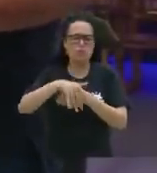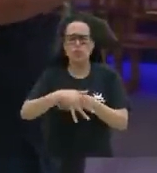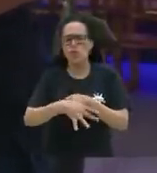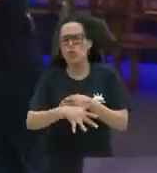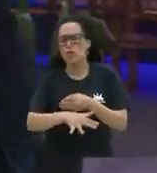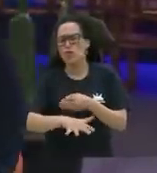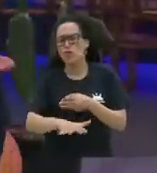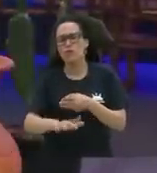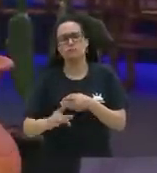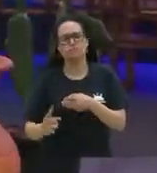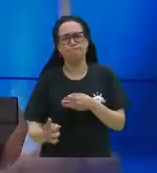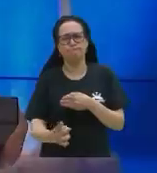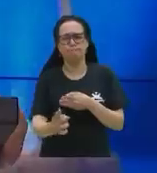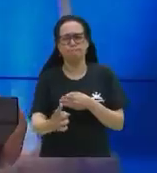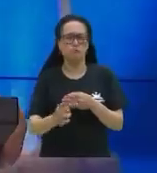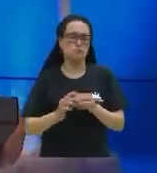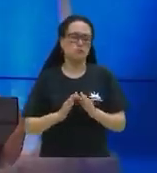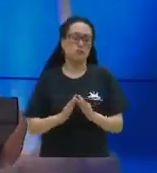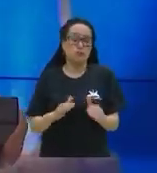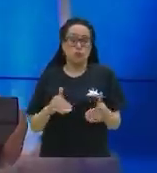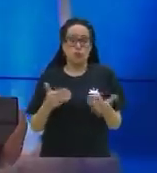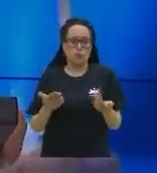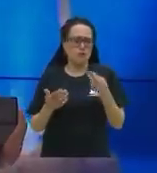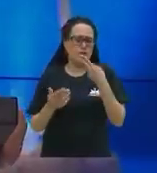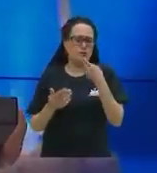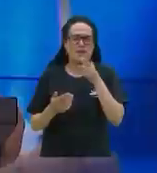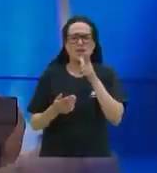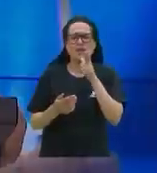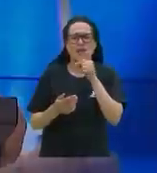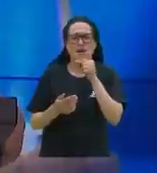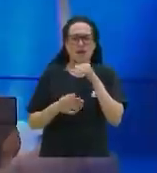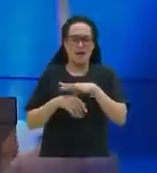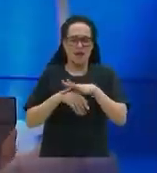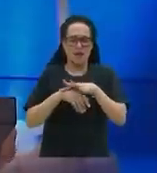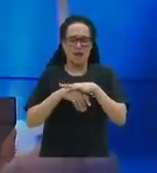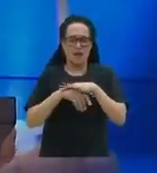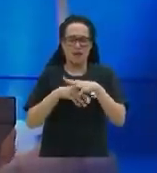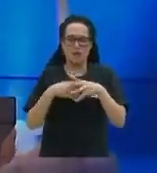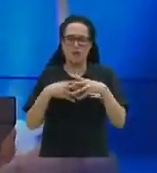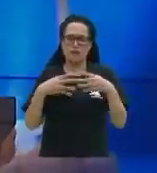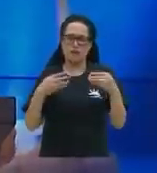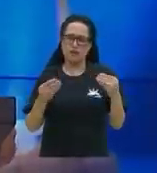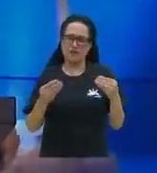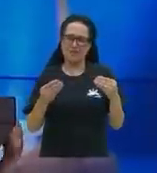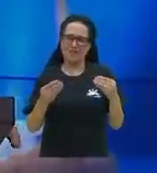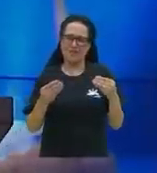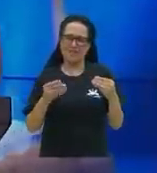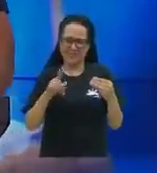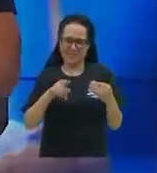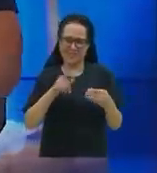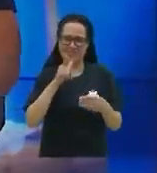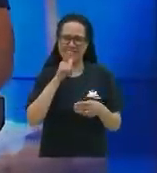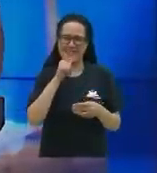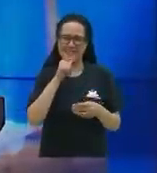Quando se fala de água que cura, é aquela que saiu do coração de Jesus,